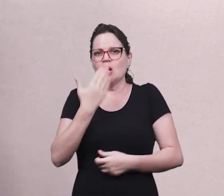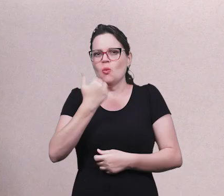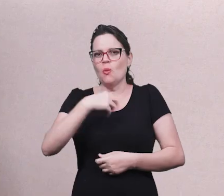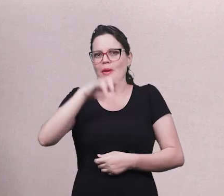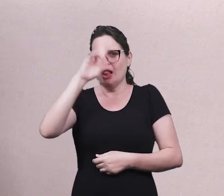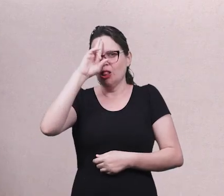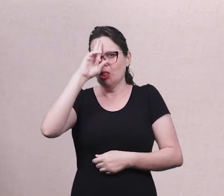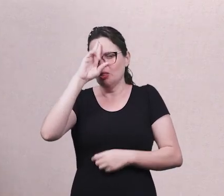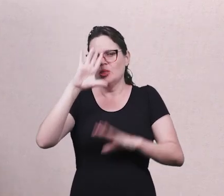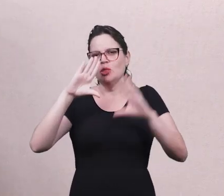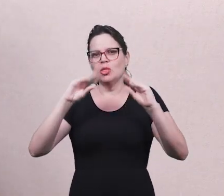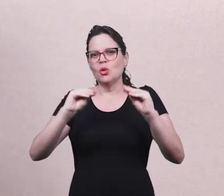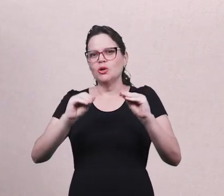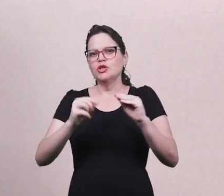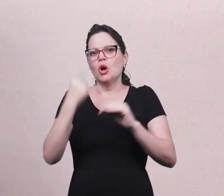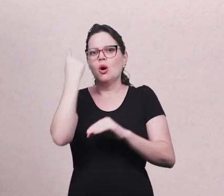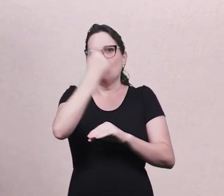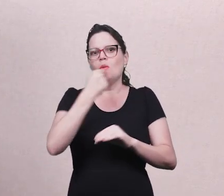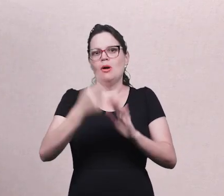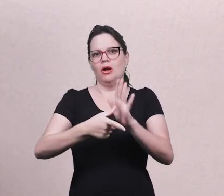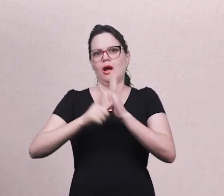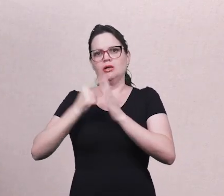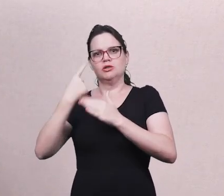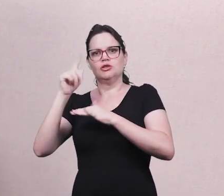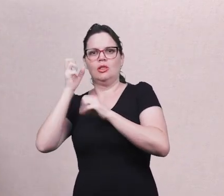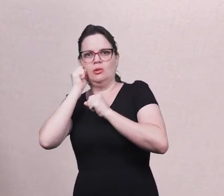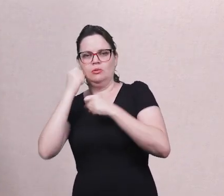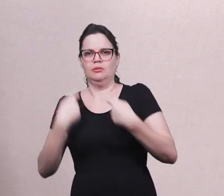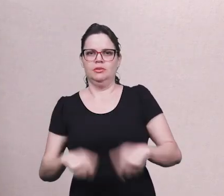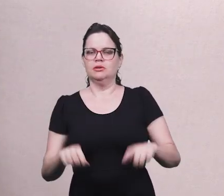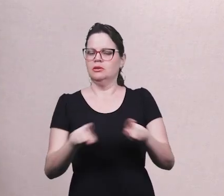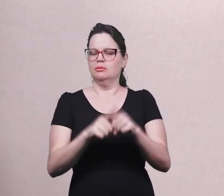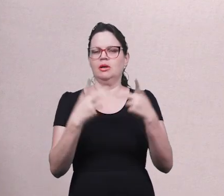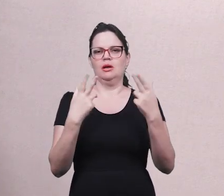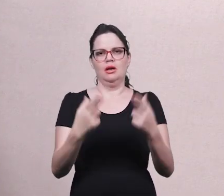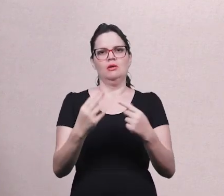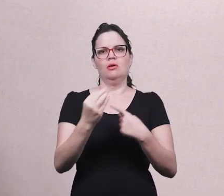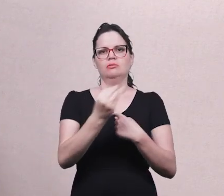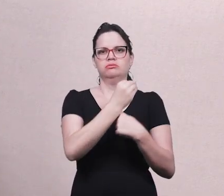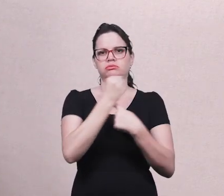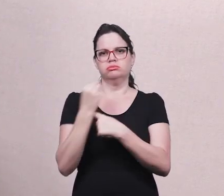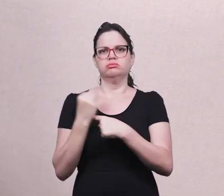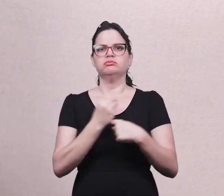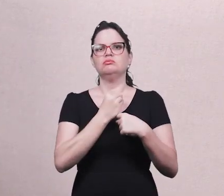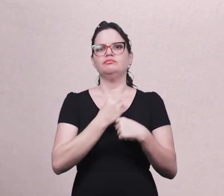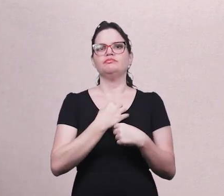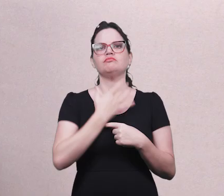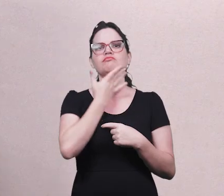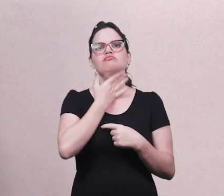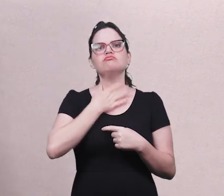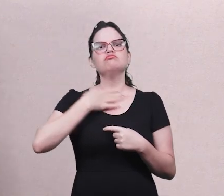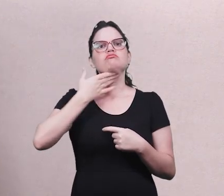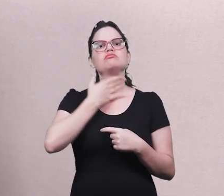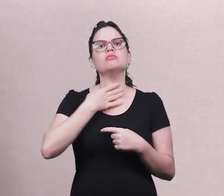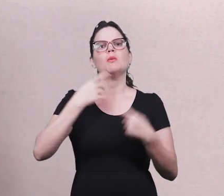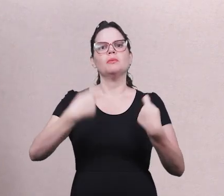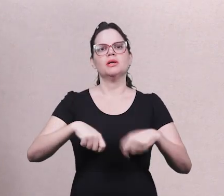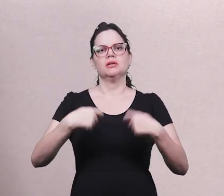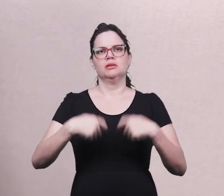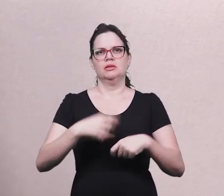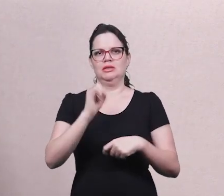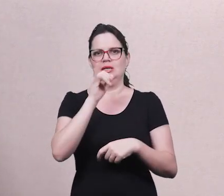antes de deitar. A mesma coisa para a saúde vocal. Porque quando também eu vou usar a minha voz e